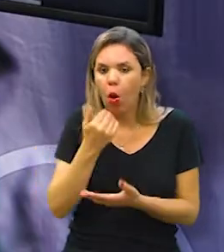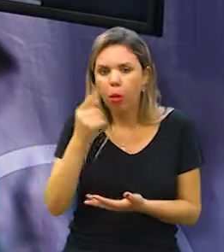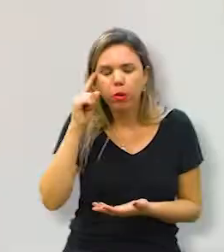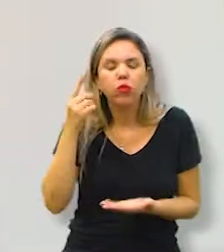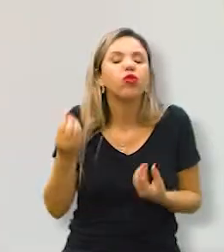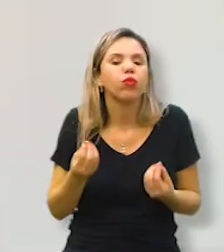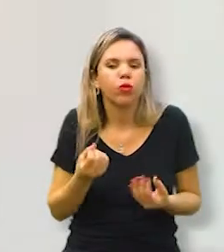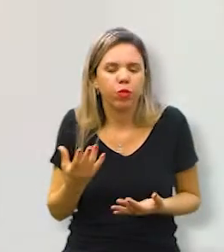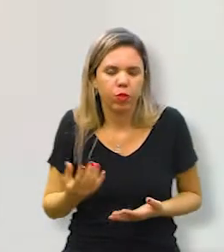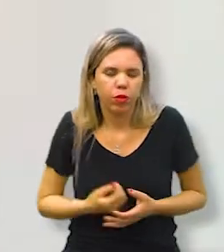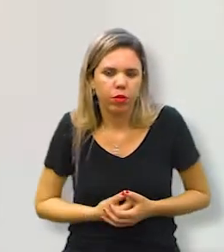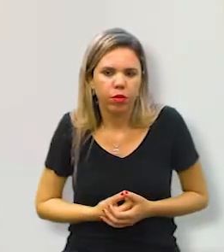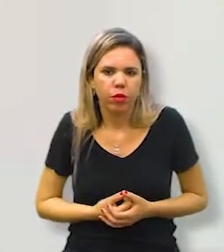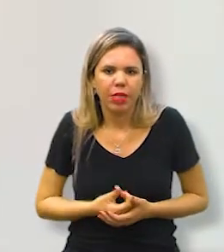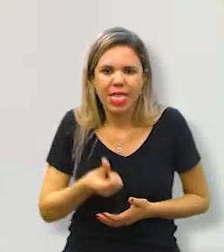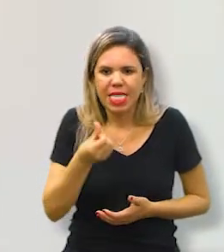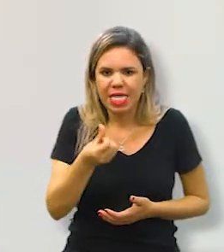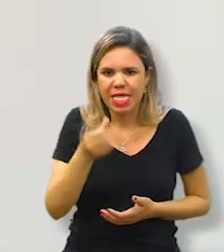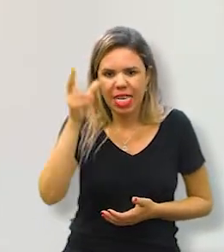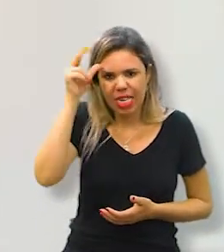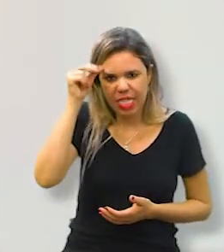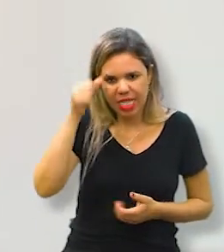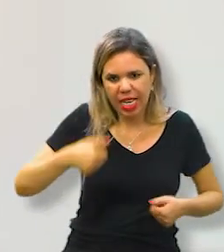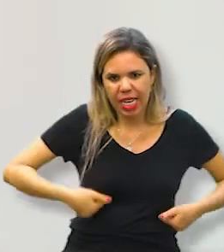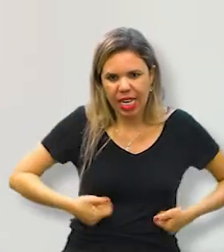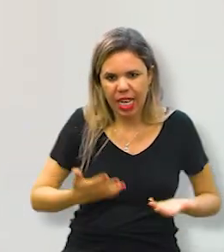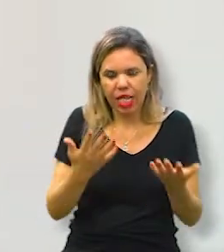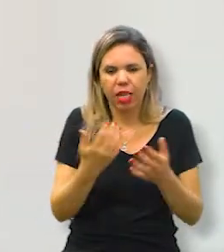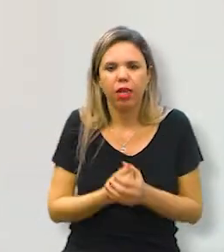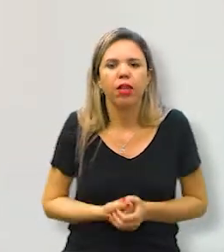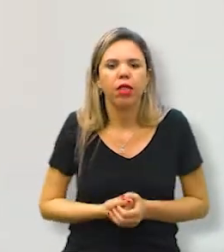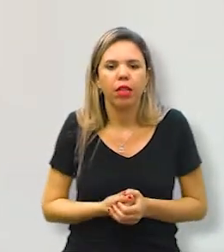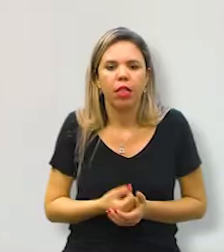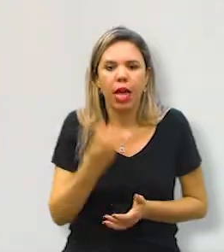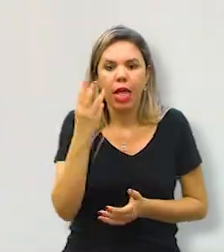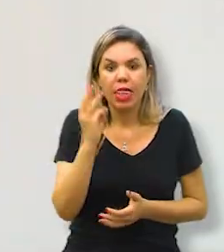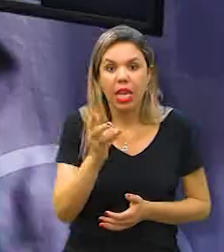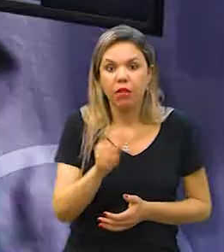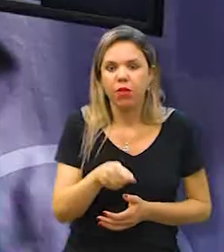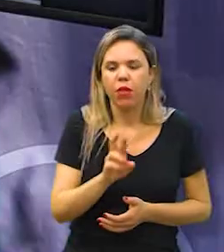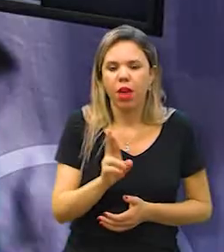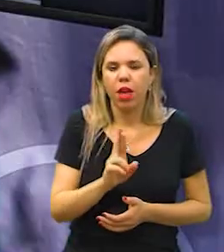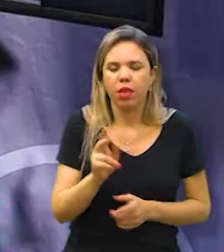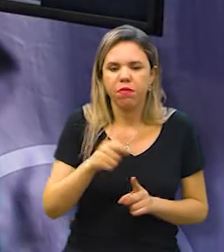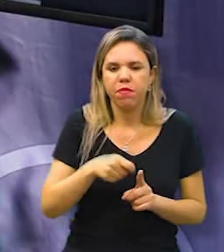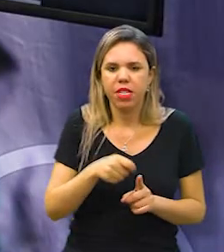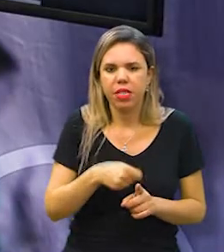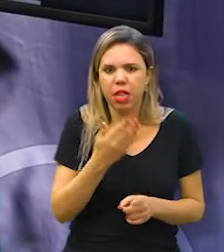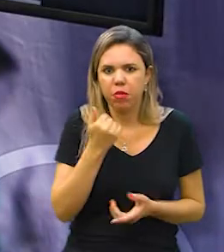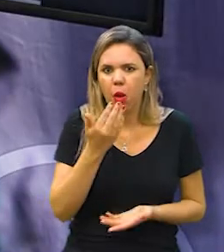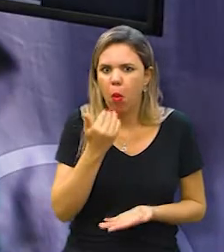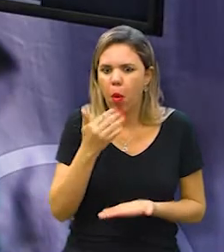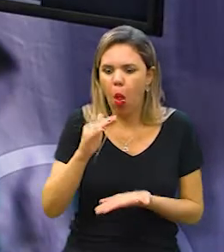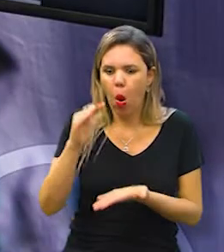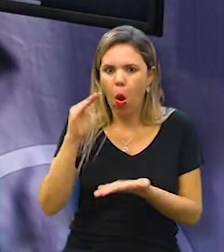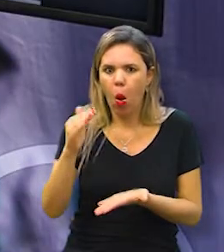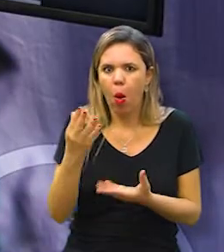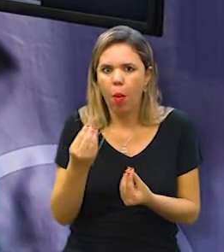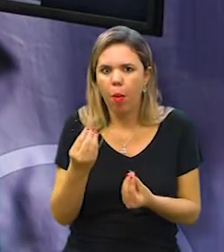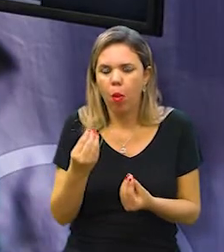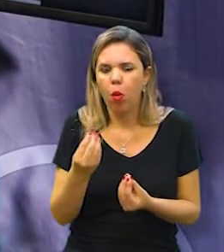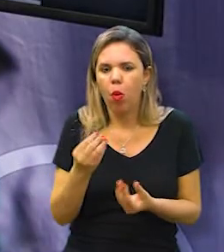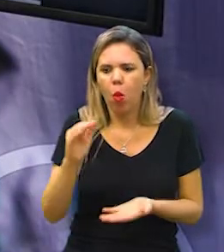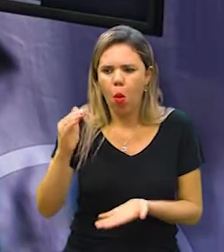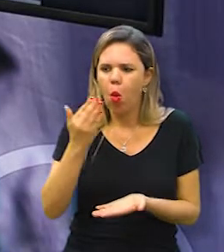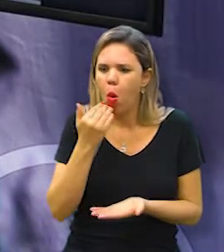dia? 6 cavalos de gasto dá R$ 3.000 mensais. Nossa, é muita ração,